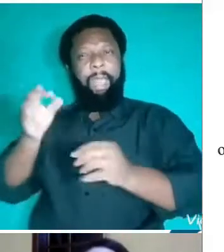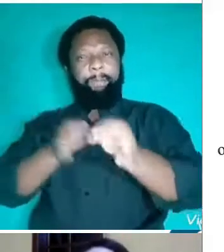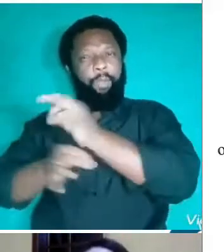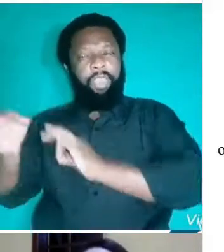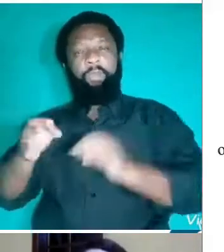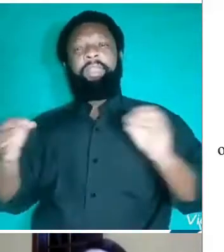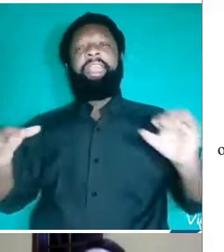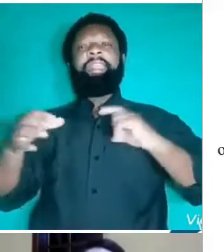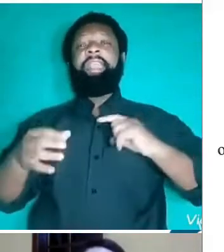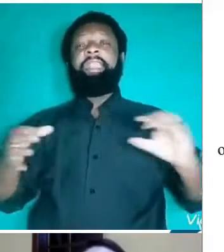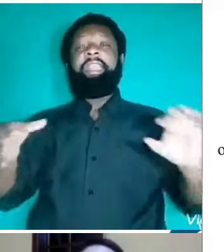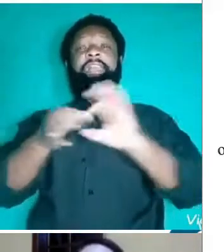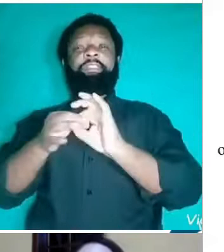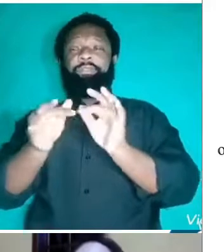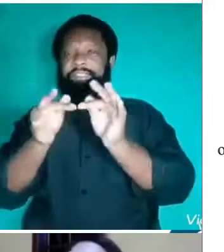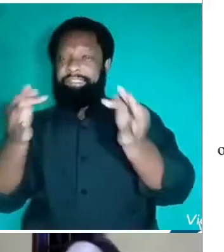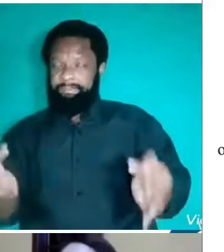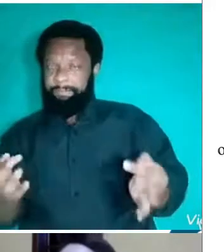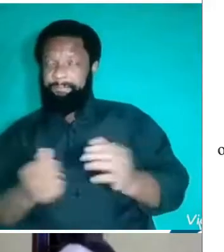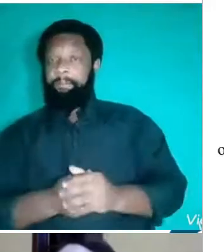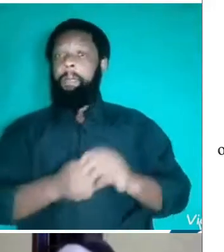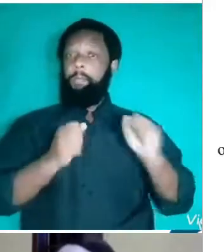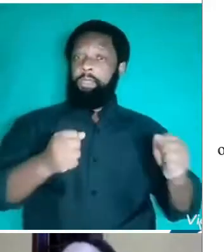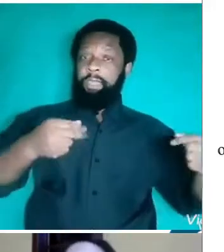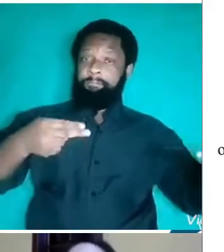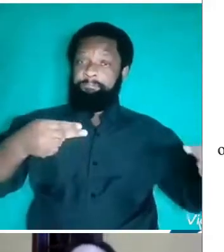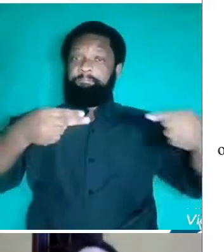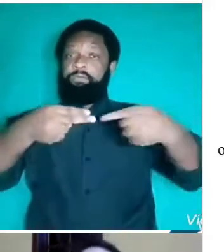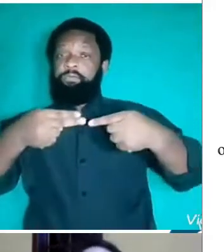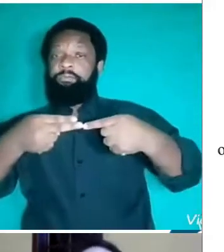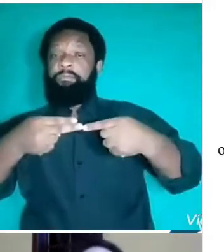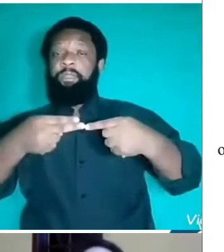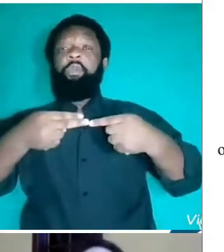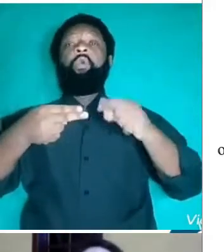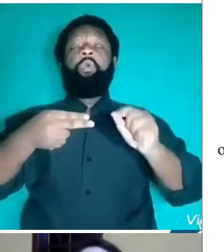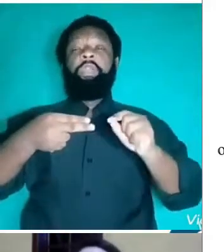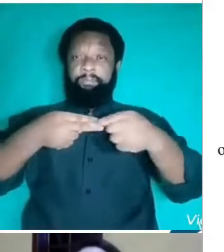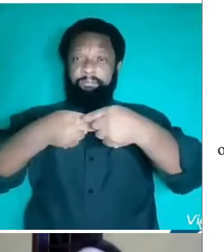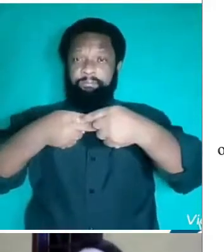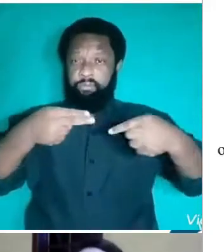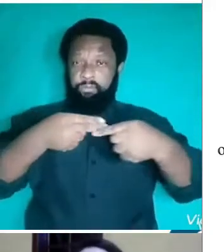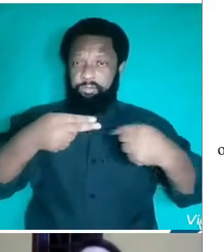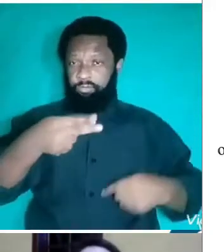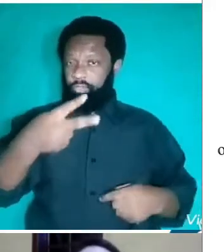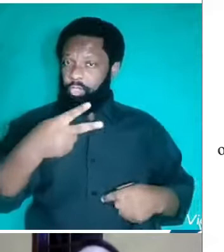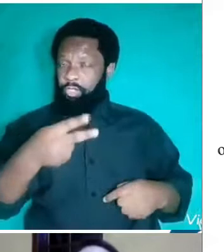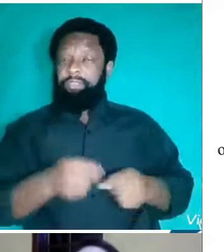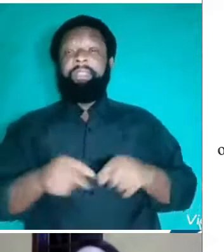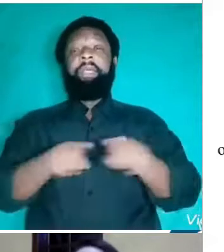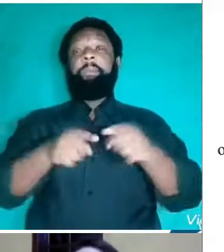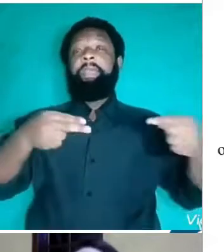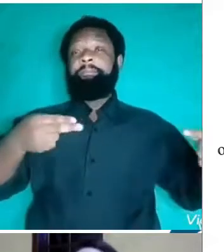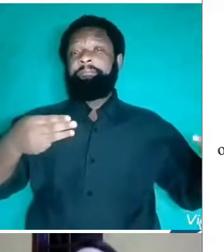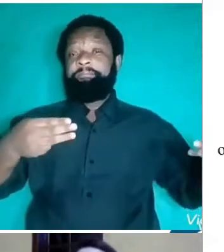molécula são ligações simples. Ele pode fazer ligação dupla, que é representada por esse tracinho duplo,